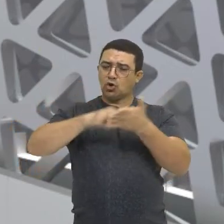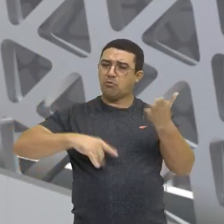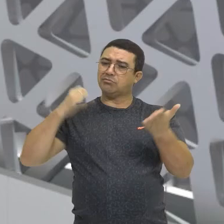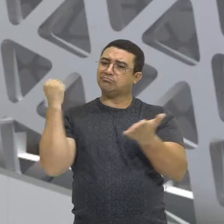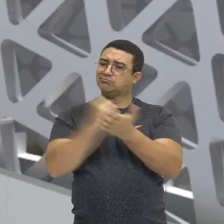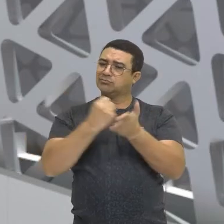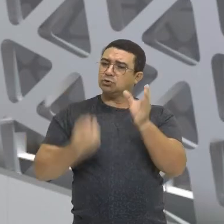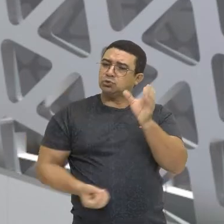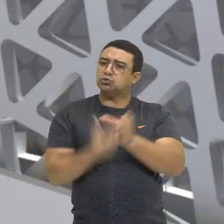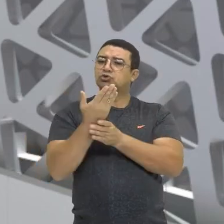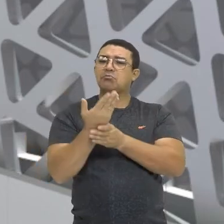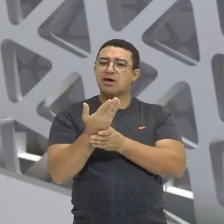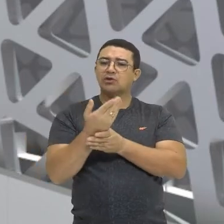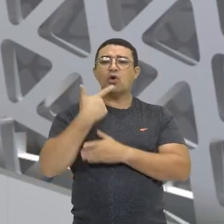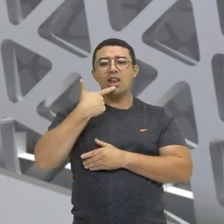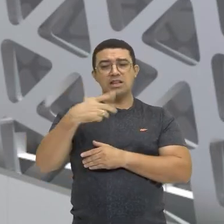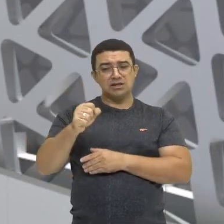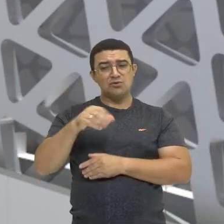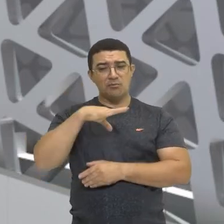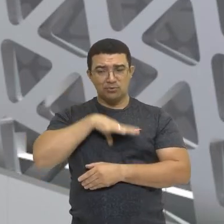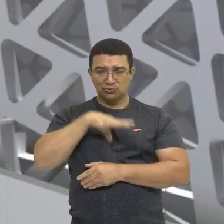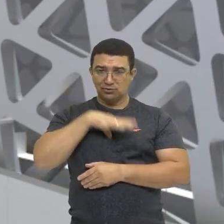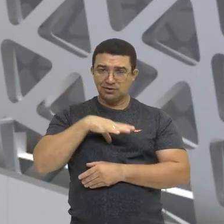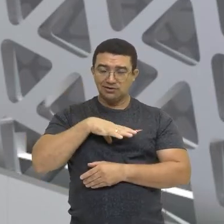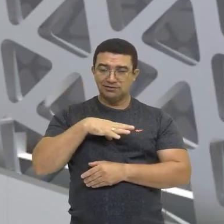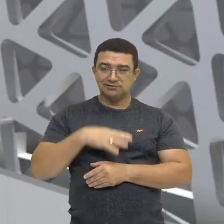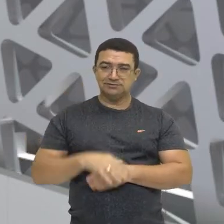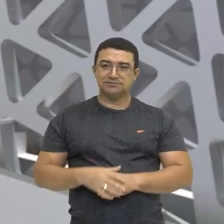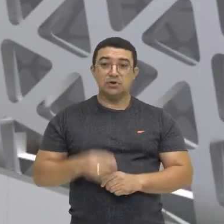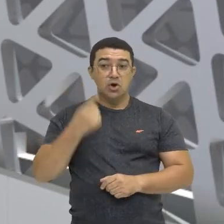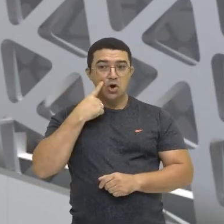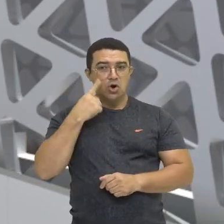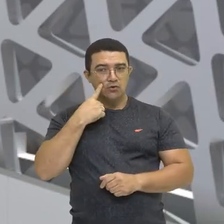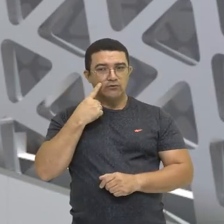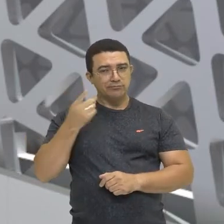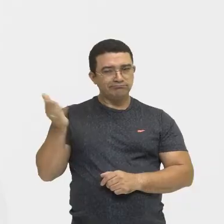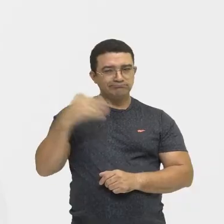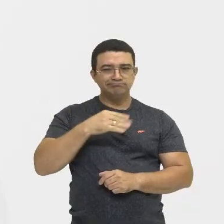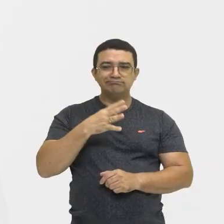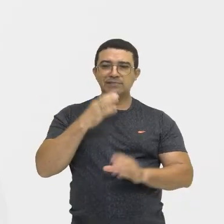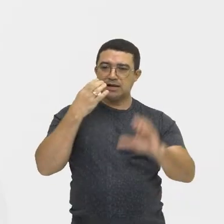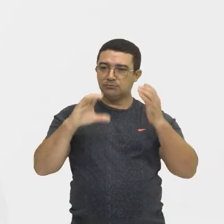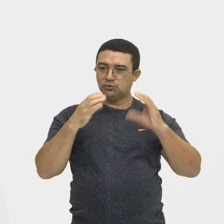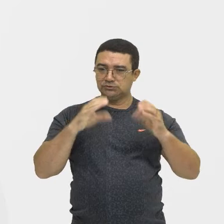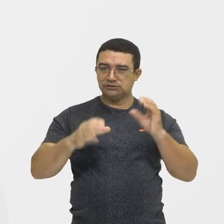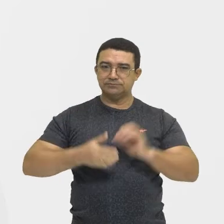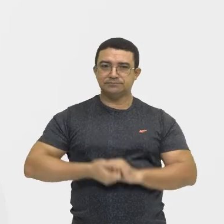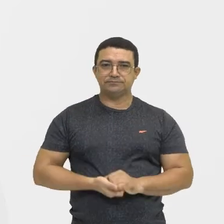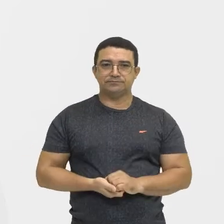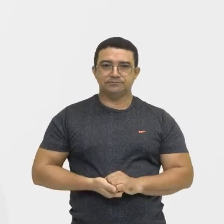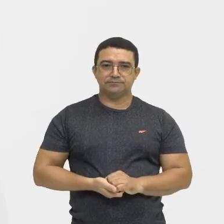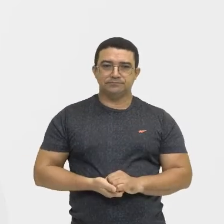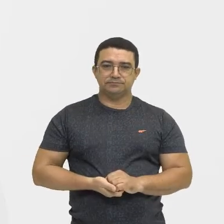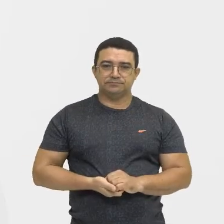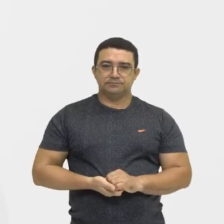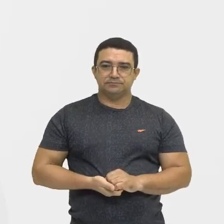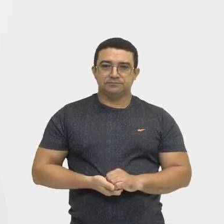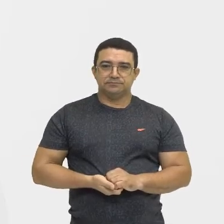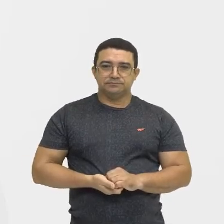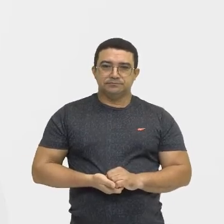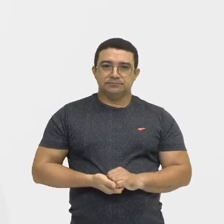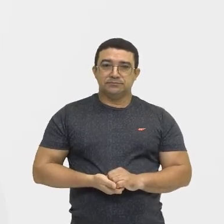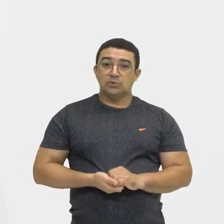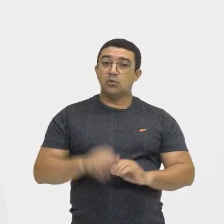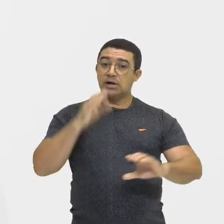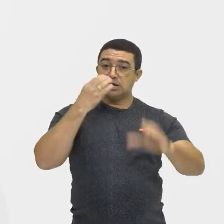nossa língua, dessa que você estuda hoje. Vamos conhecer essa cantiga? Vamos lá. Olha aí, muito famosa, Cantiga da Ribeirinha